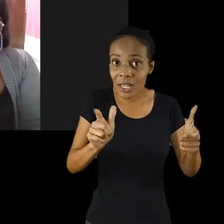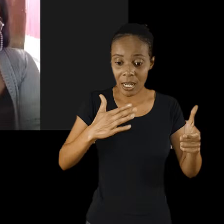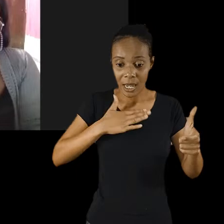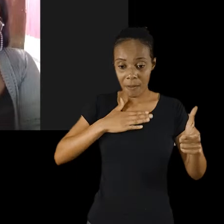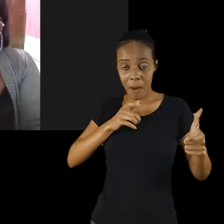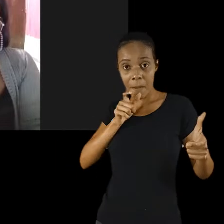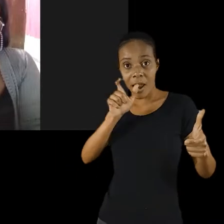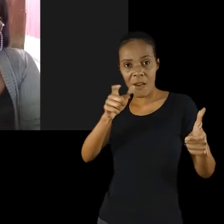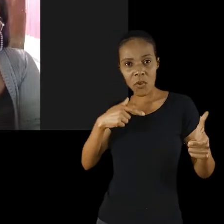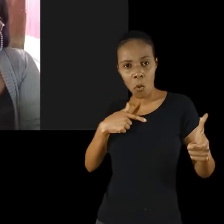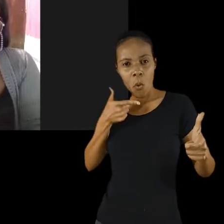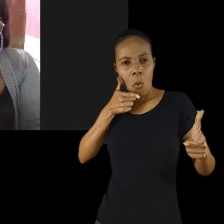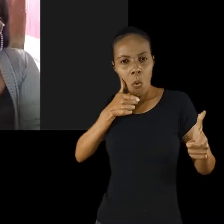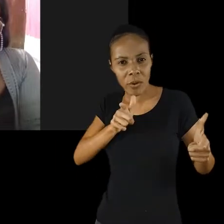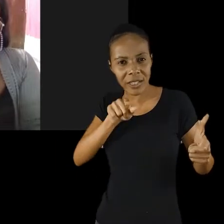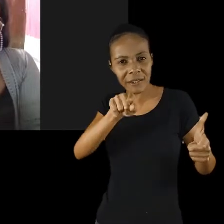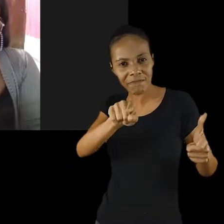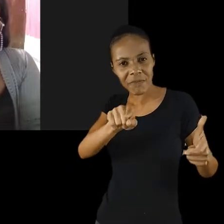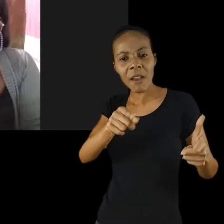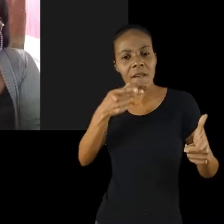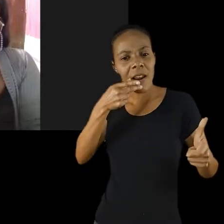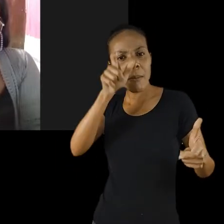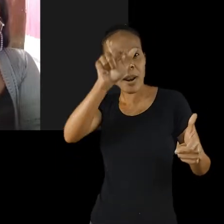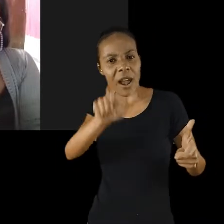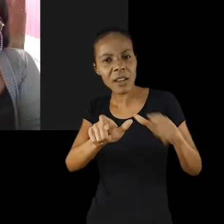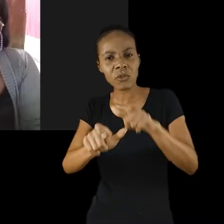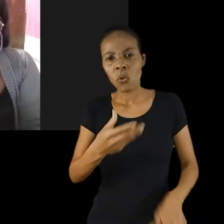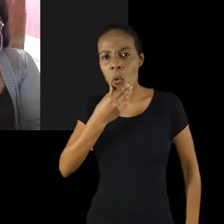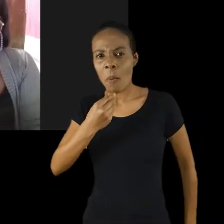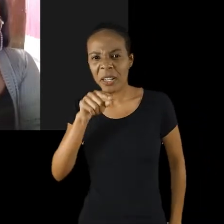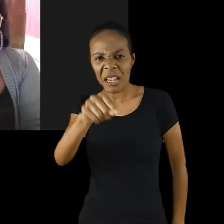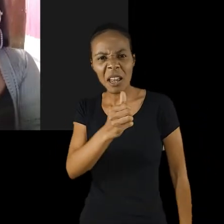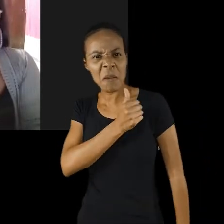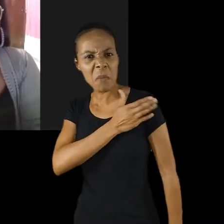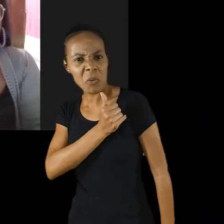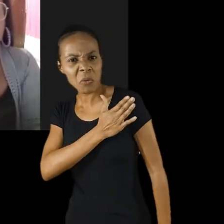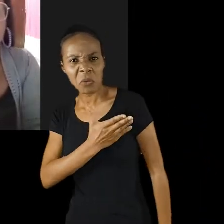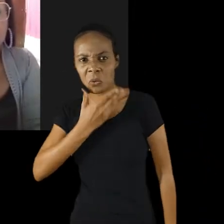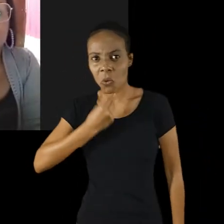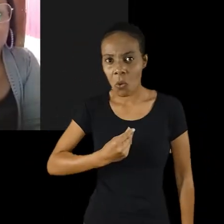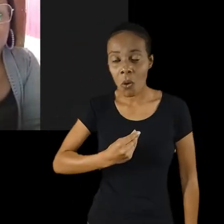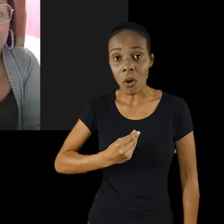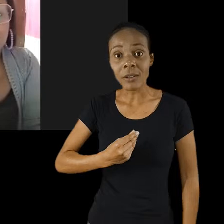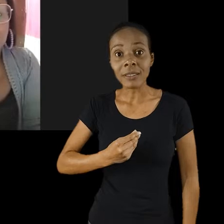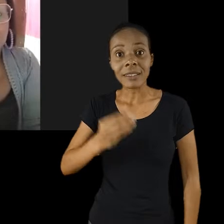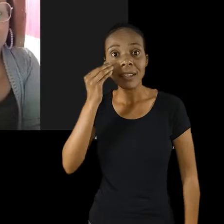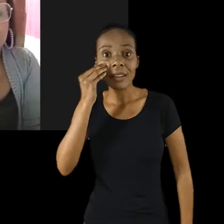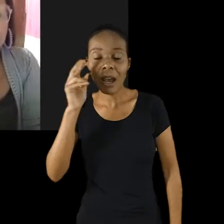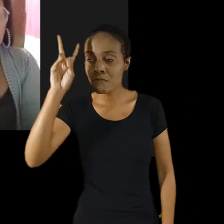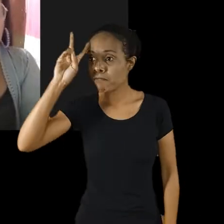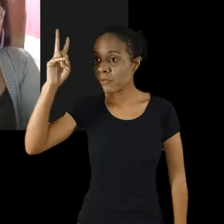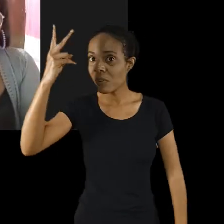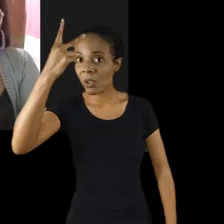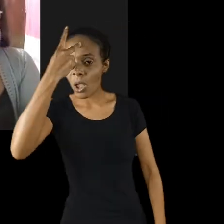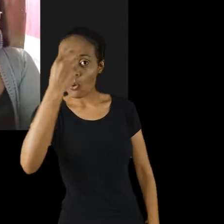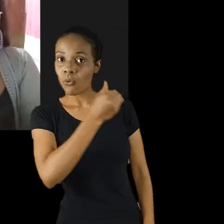eu conseguisse convencer o boy de que ele é machista e que ele tem que parar com essa atitude, conseguisse convencer o transfóbico, né? E não num